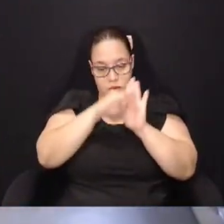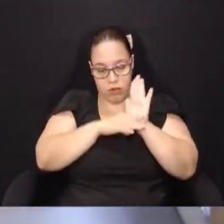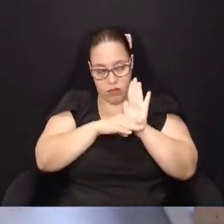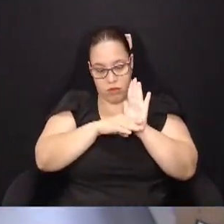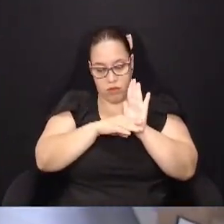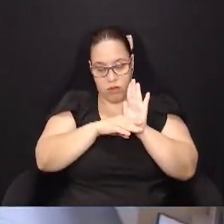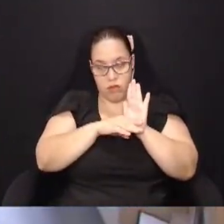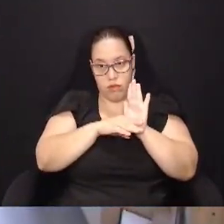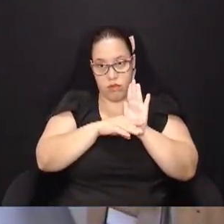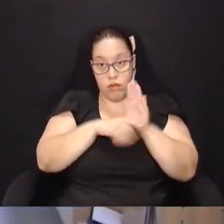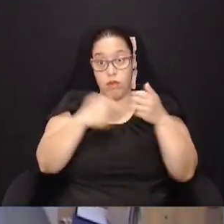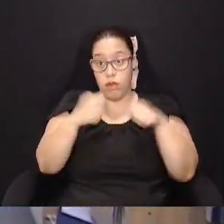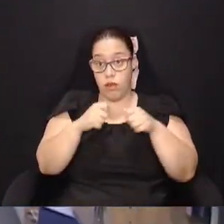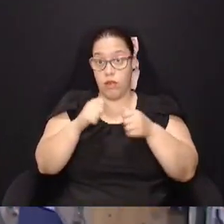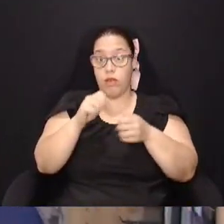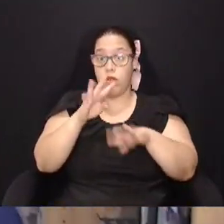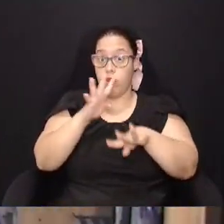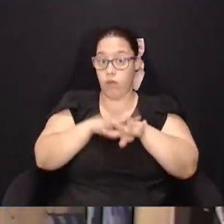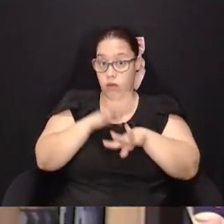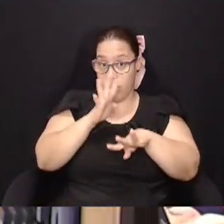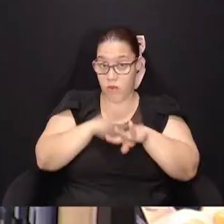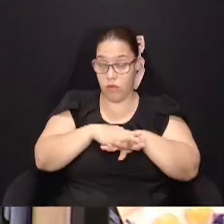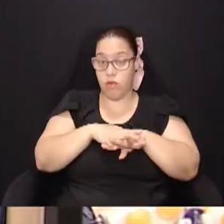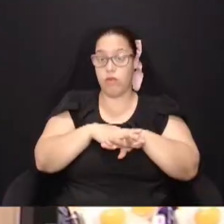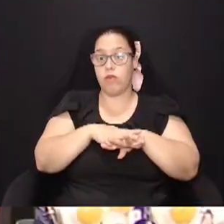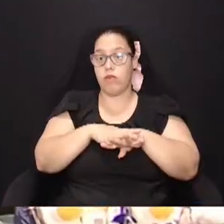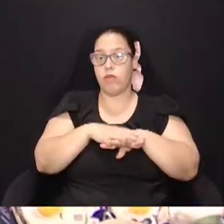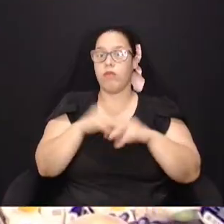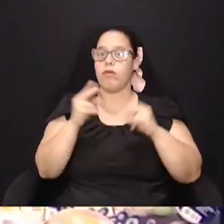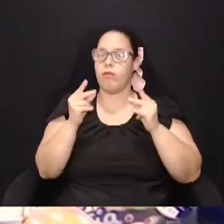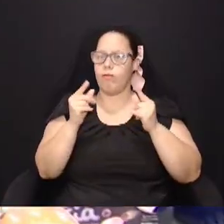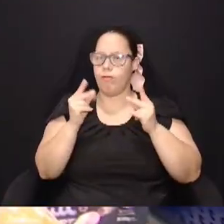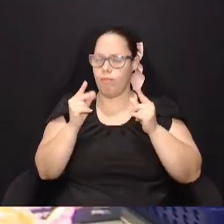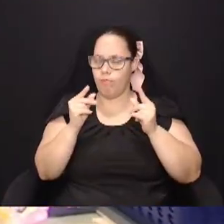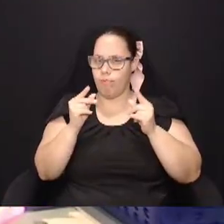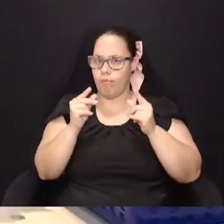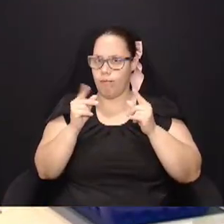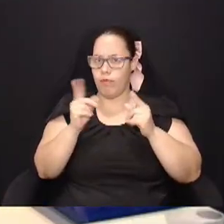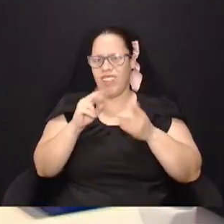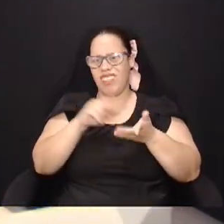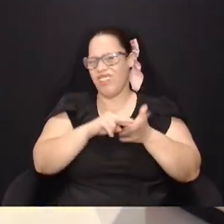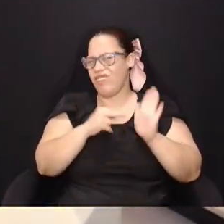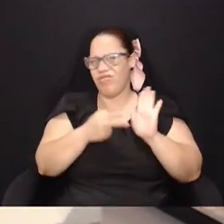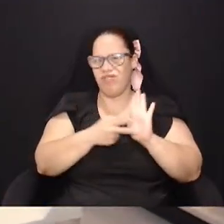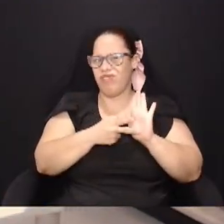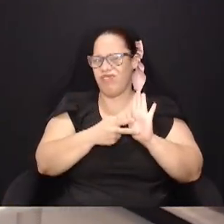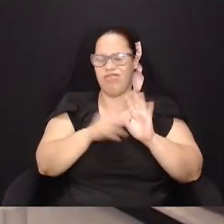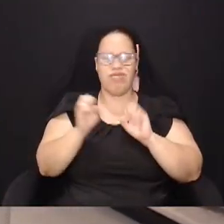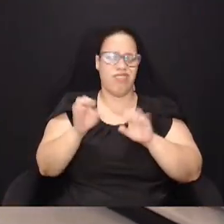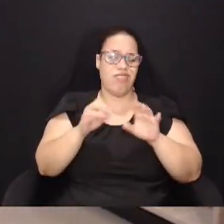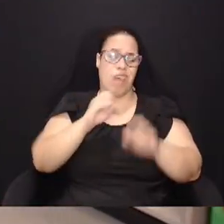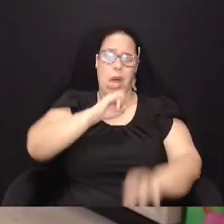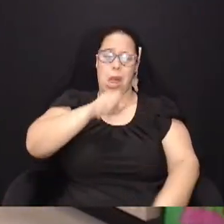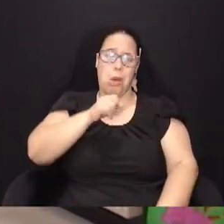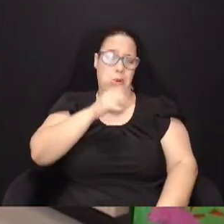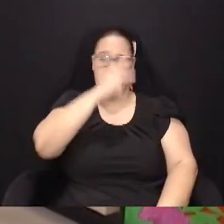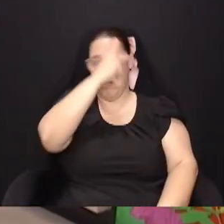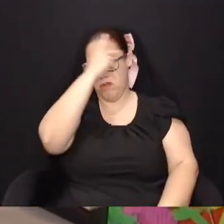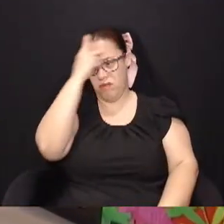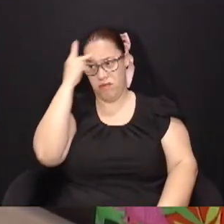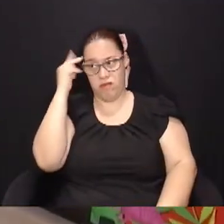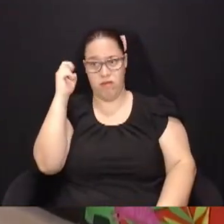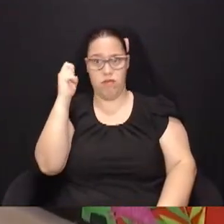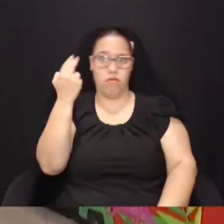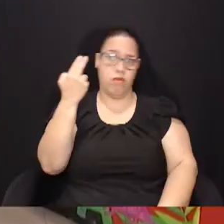fazer conta. Aí entra a matemática financeira. Não faz sentido a gente ficar ensinando juros para as pessoas ou análise e tal, mas do